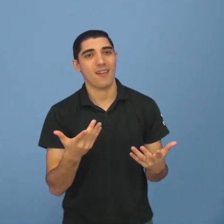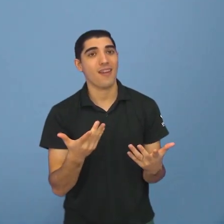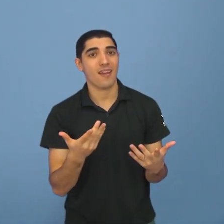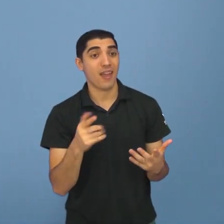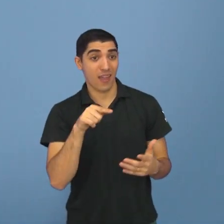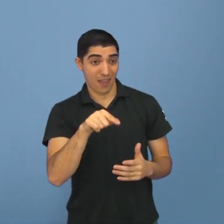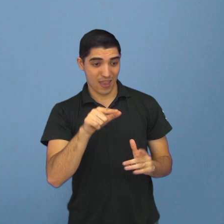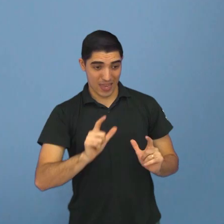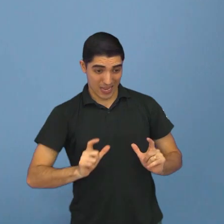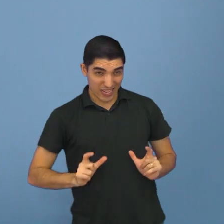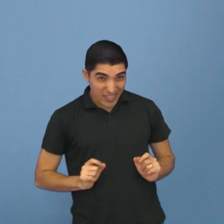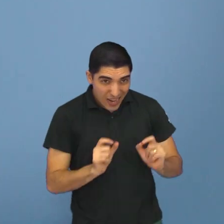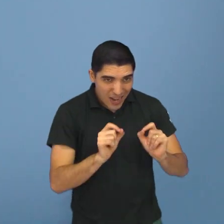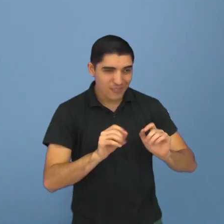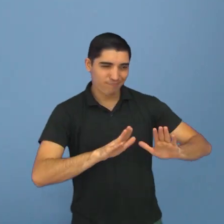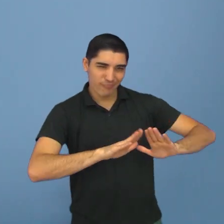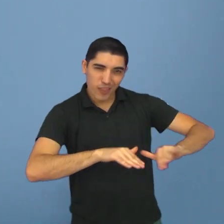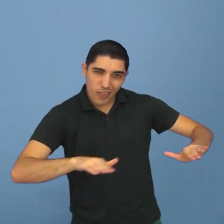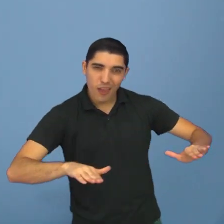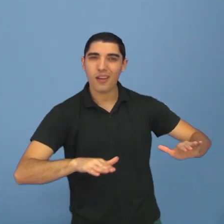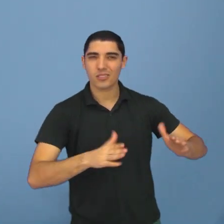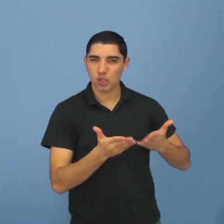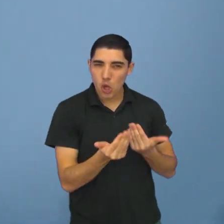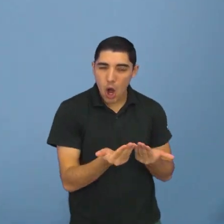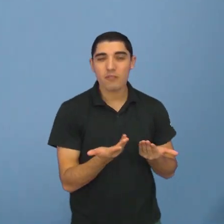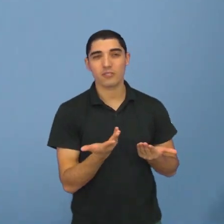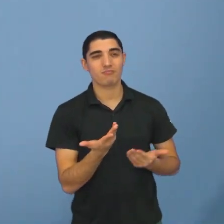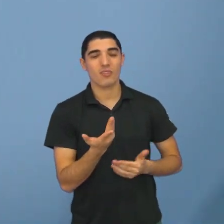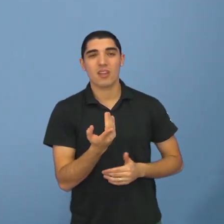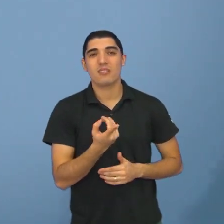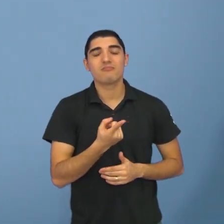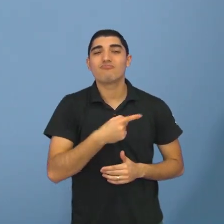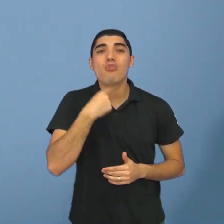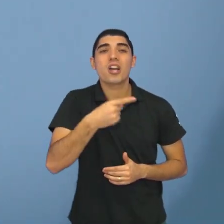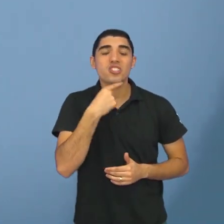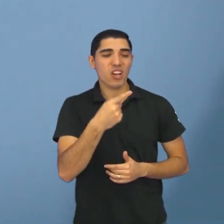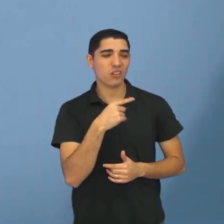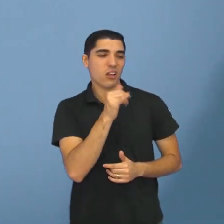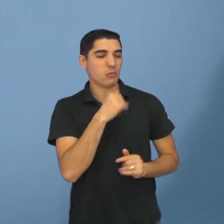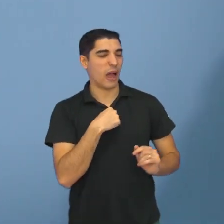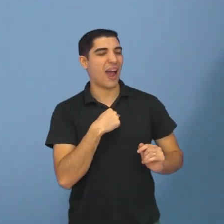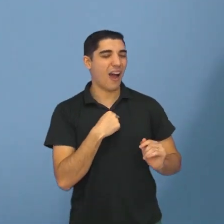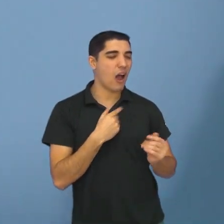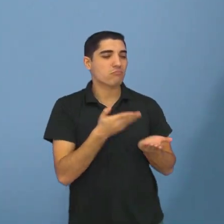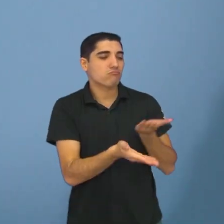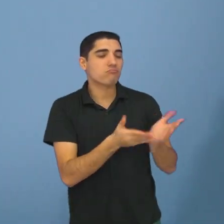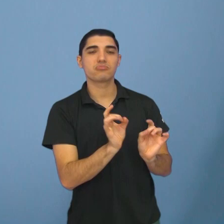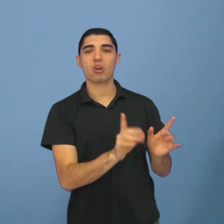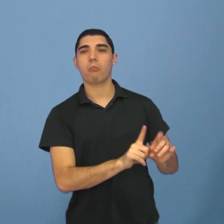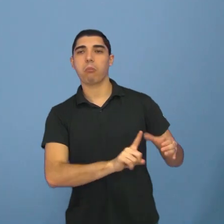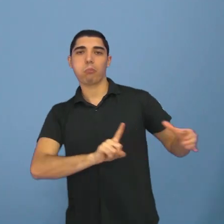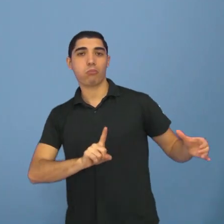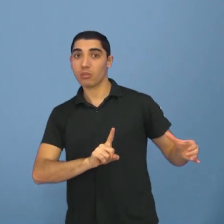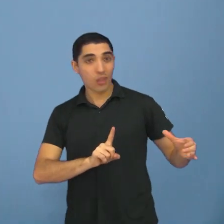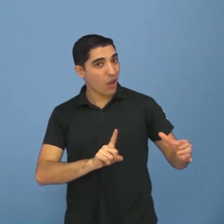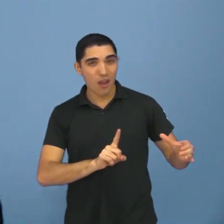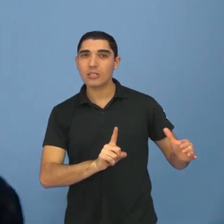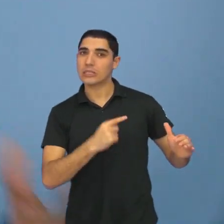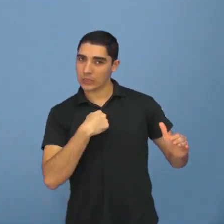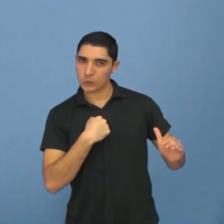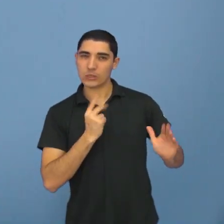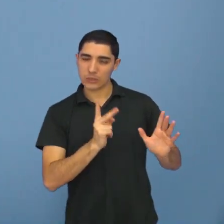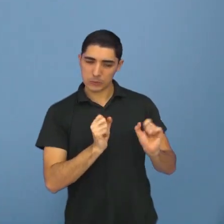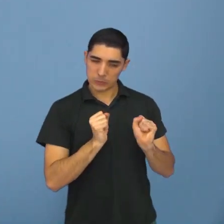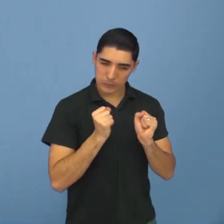quando você lida com a oncologia infanto-juvenil, não tem como você não fazer laços, não tem como você não